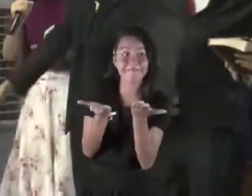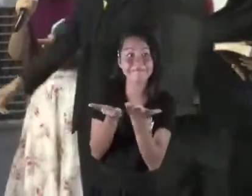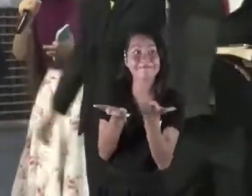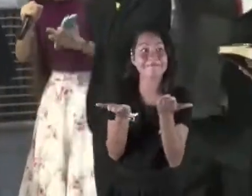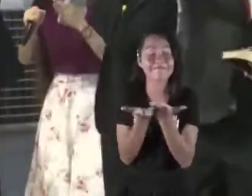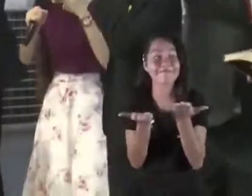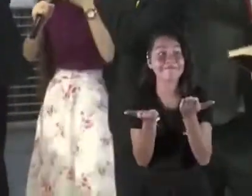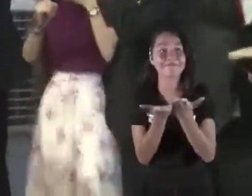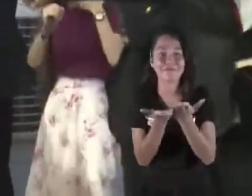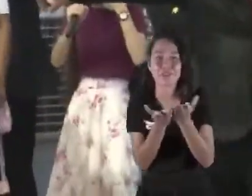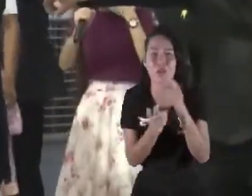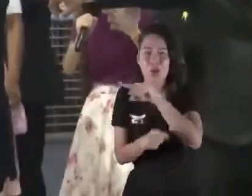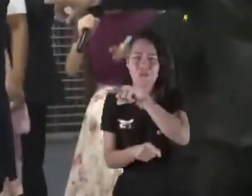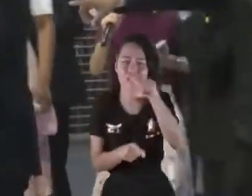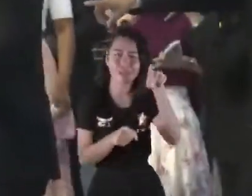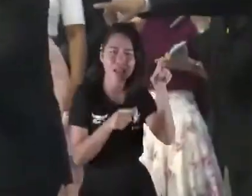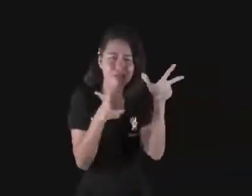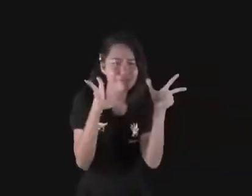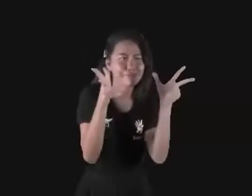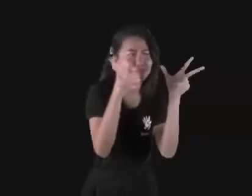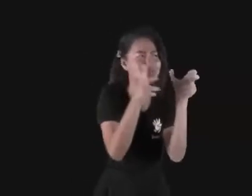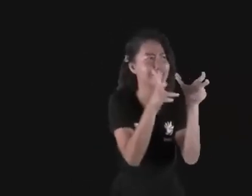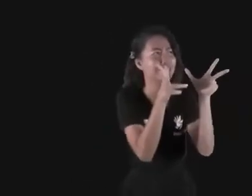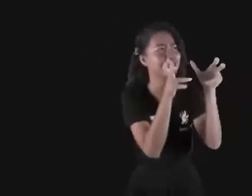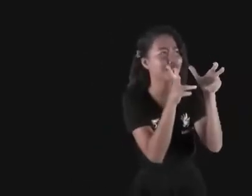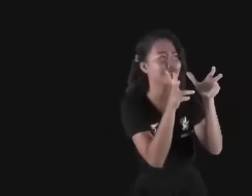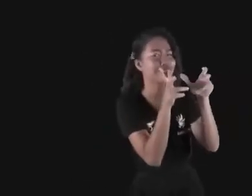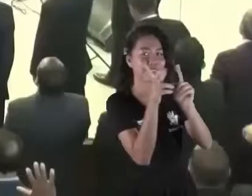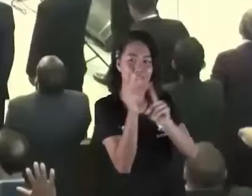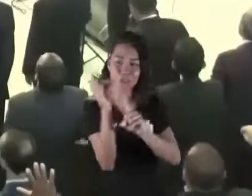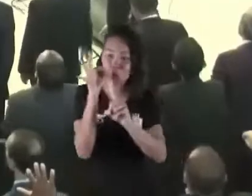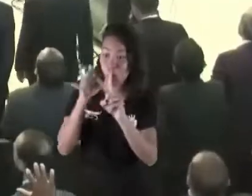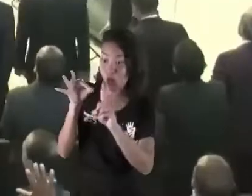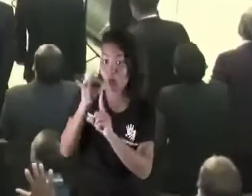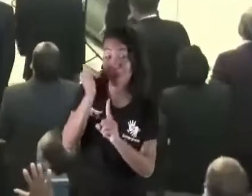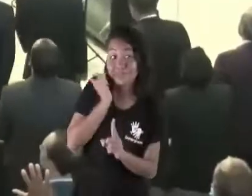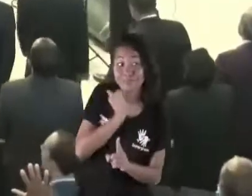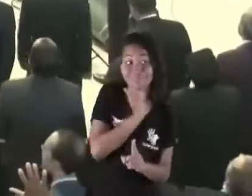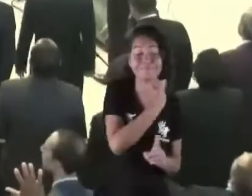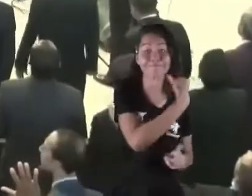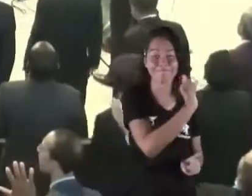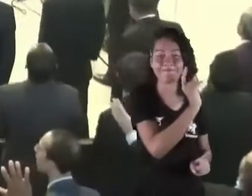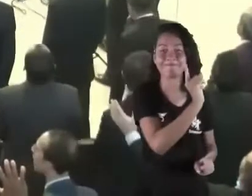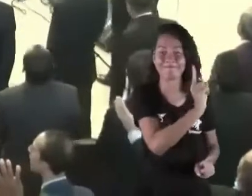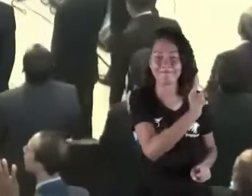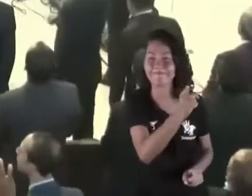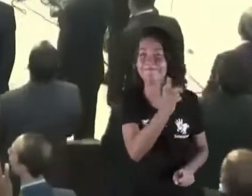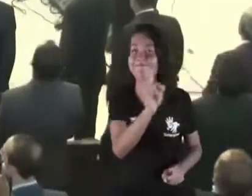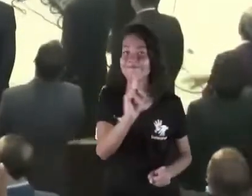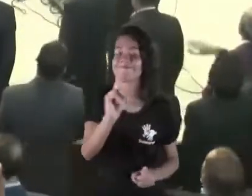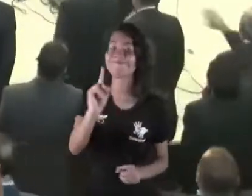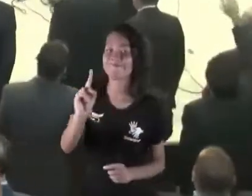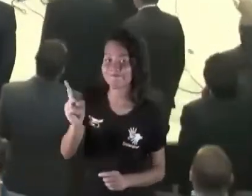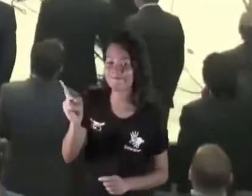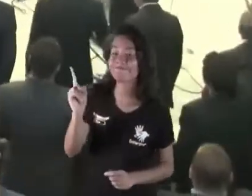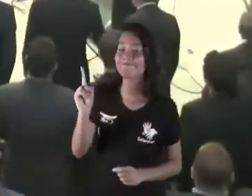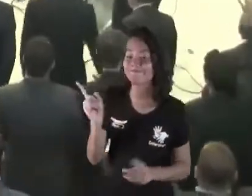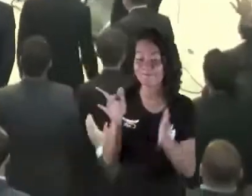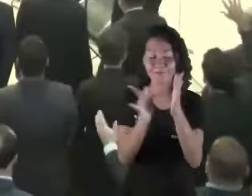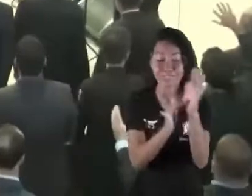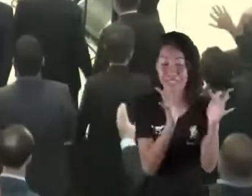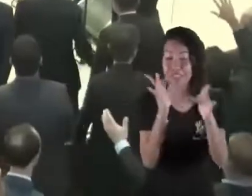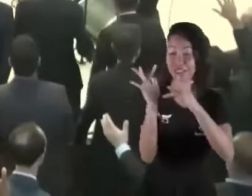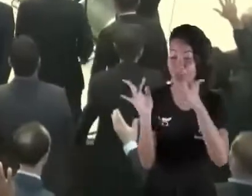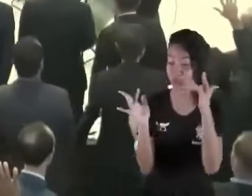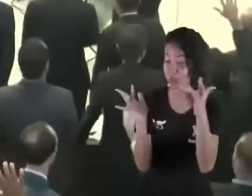Quem tem ouvidos ouça o que o Espírito diz às igrejas.